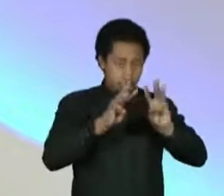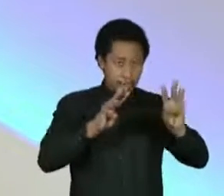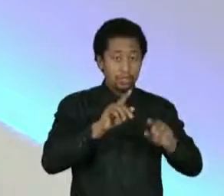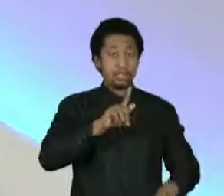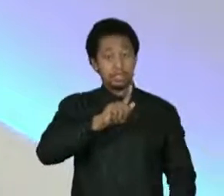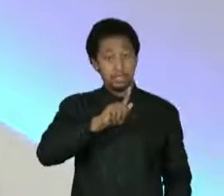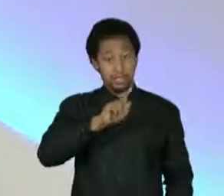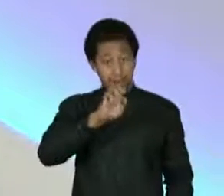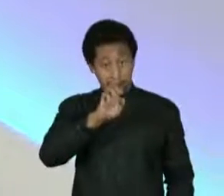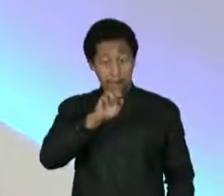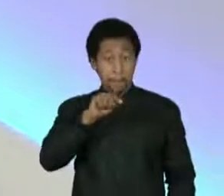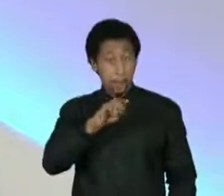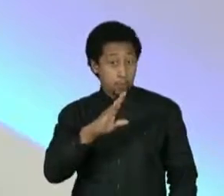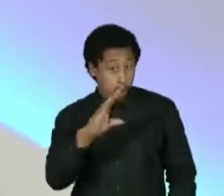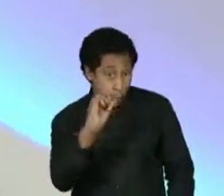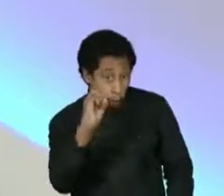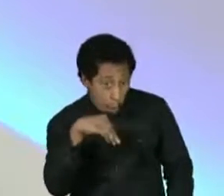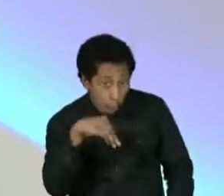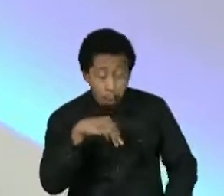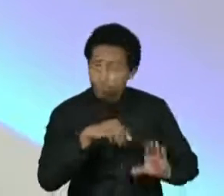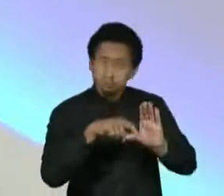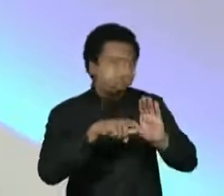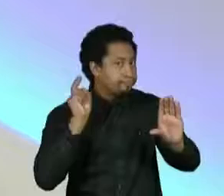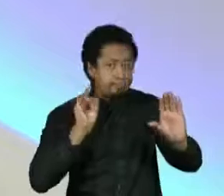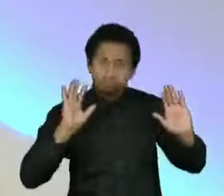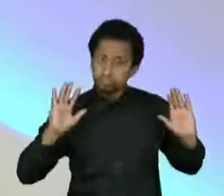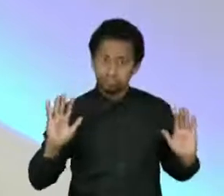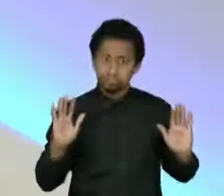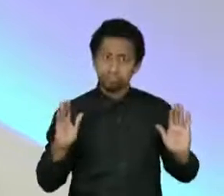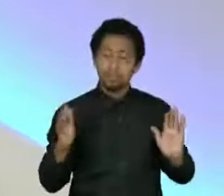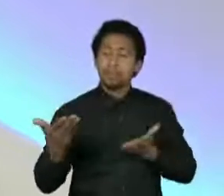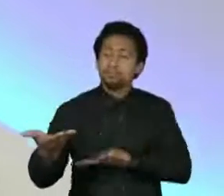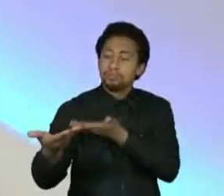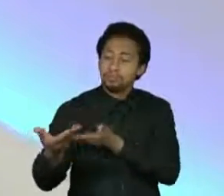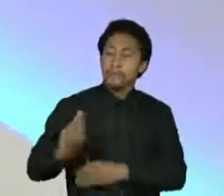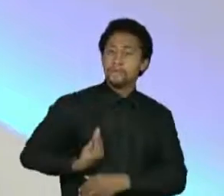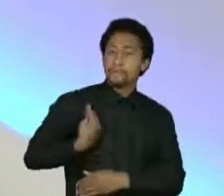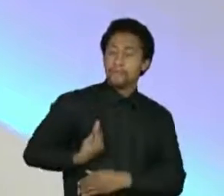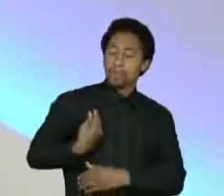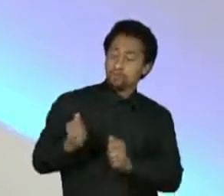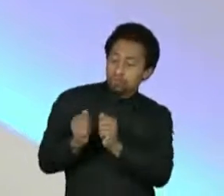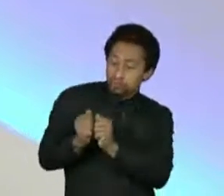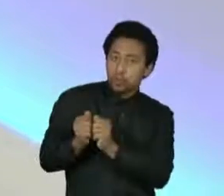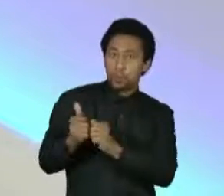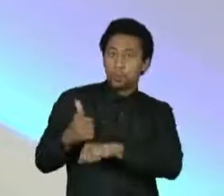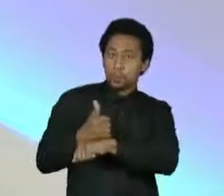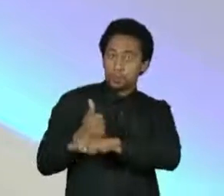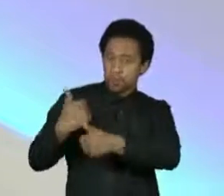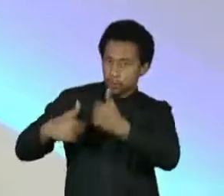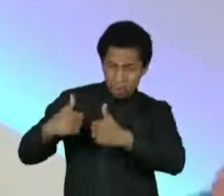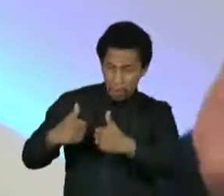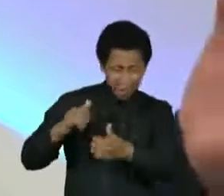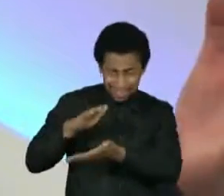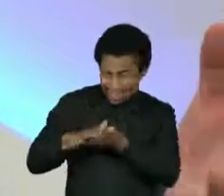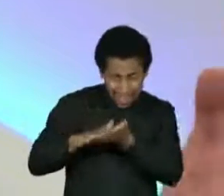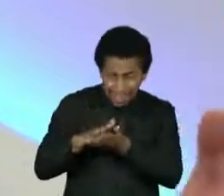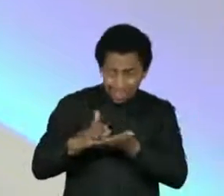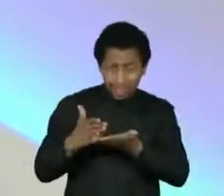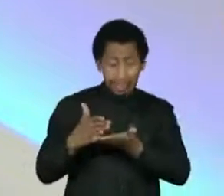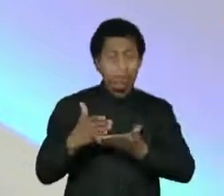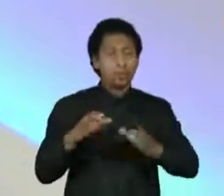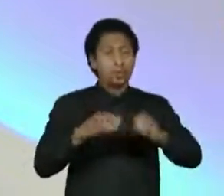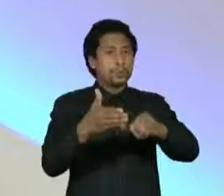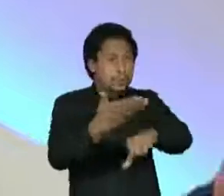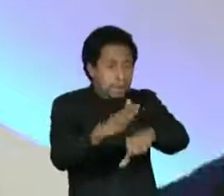totalmente independente. Eu não convivo com jogadores de futebol, eu não convivo com treinadores, com empresários,